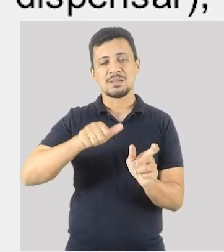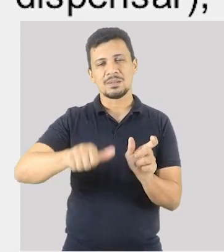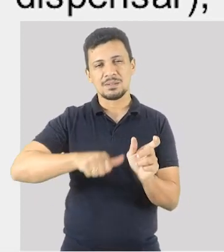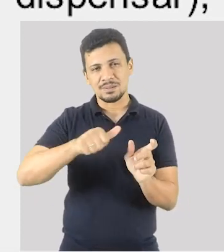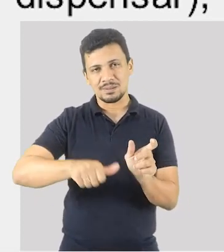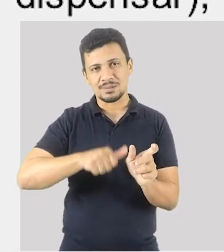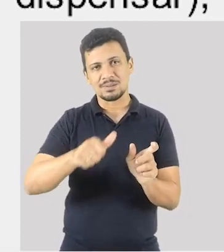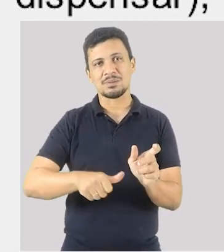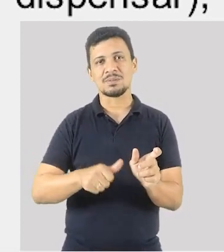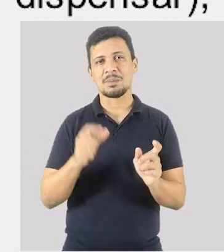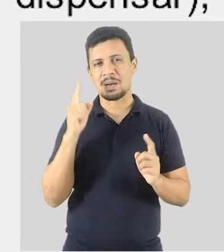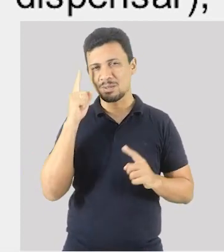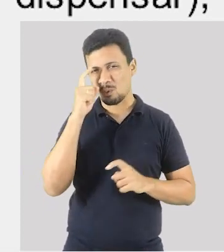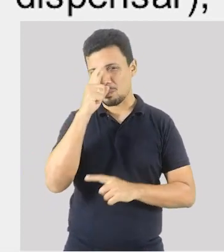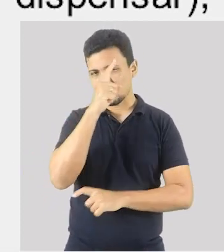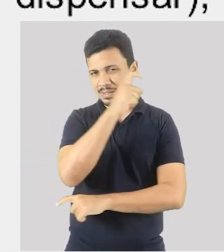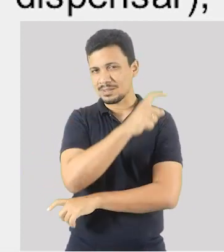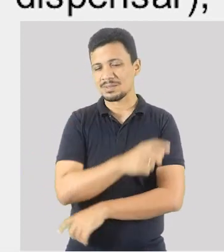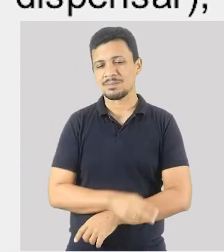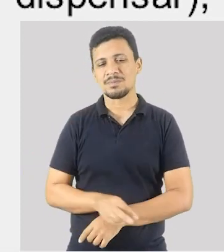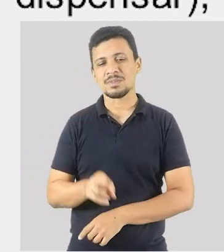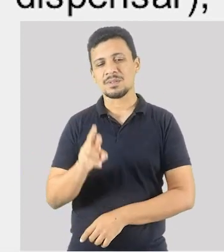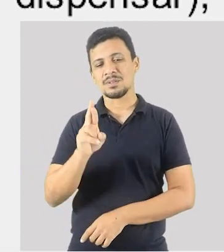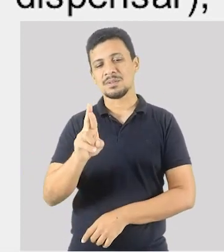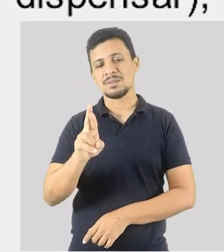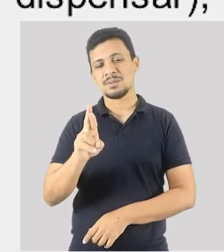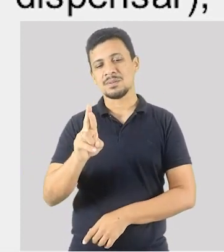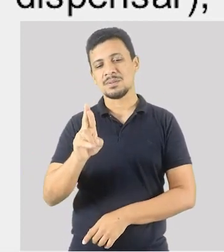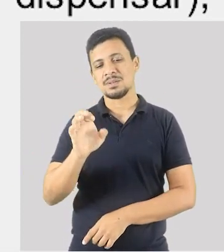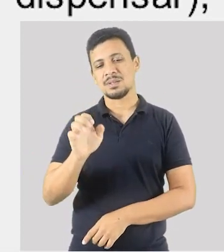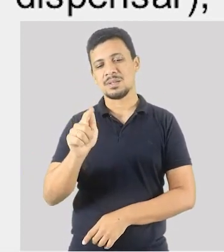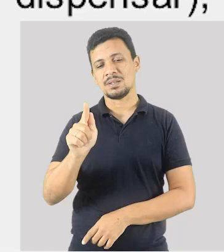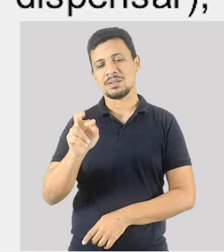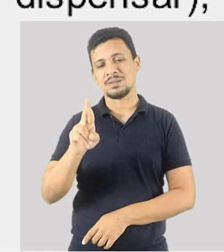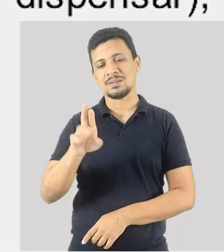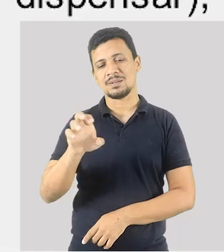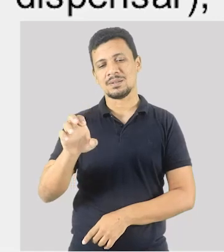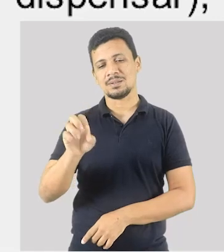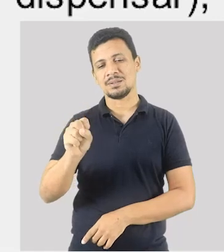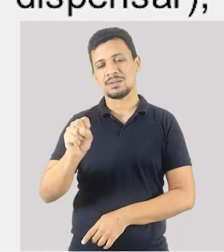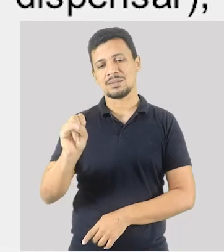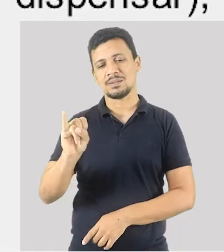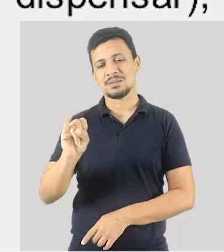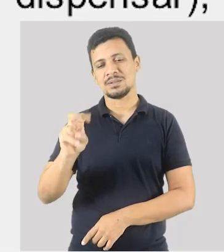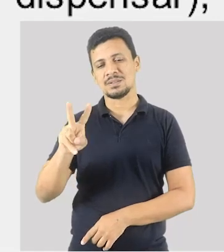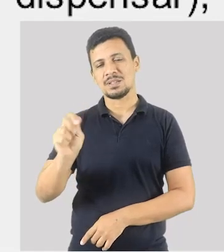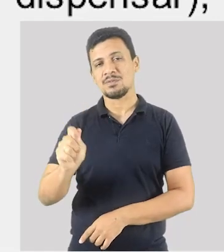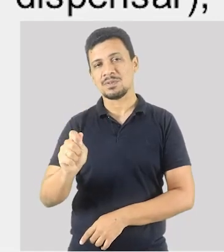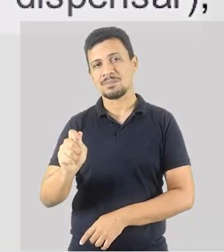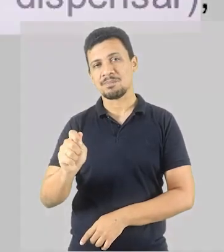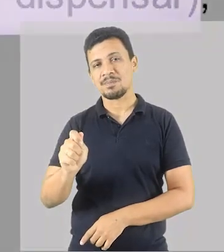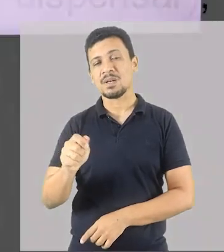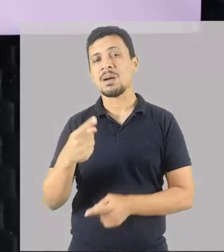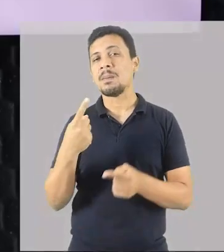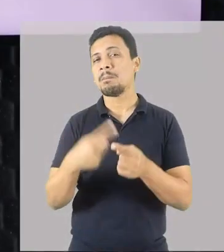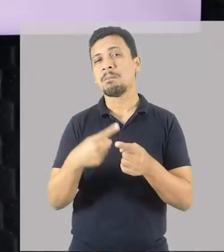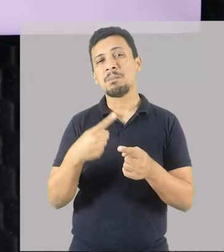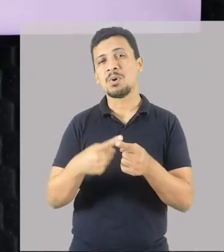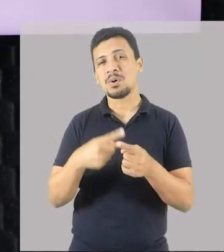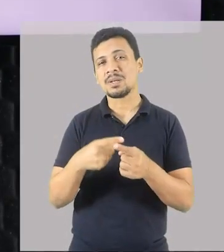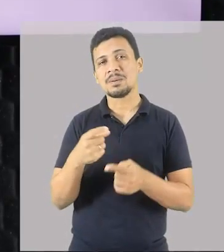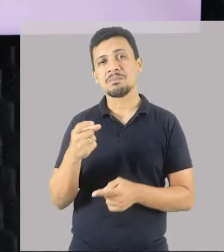mais complexa aqui, o conceito, chamada de derivação regressiva. Ela é interessante porque aqui eu